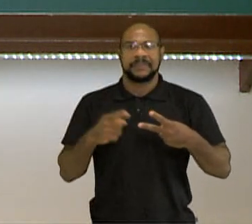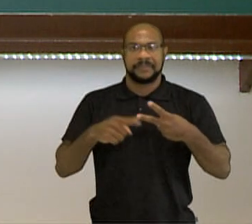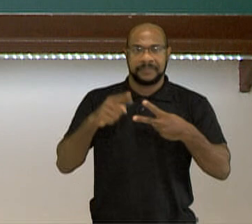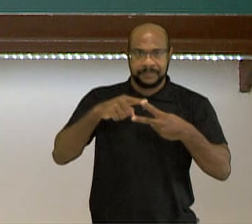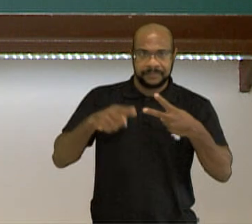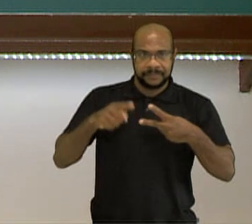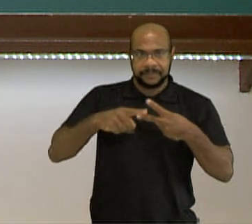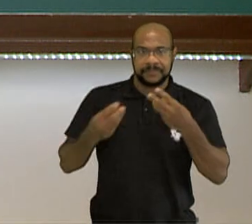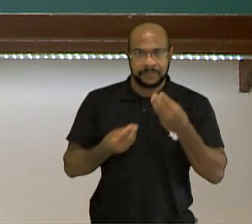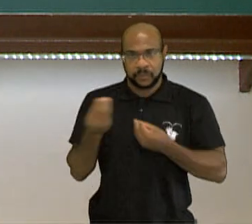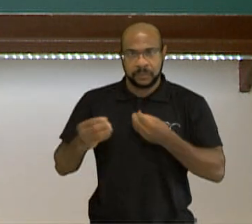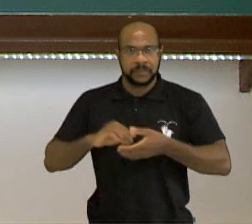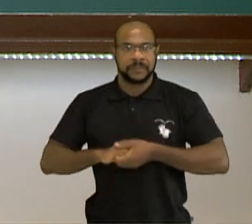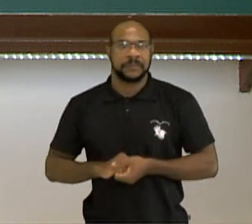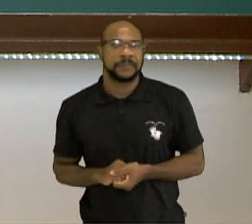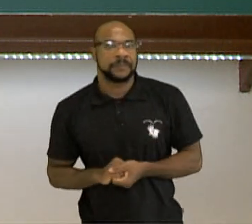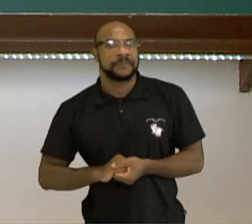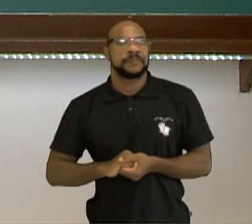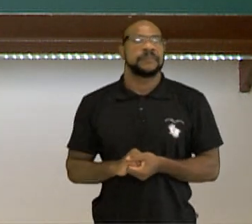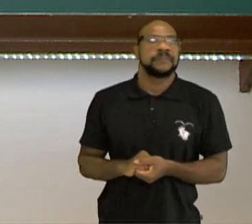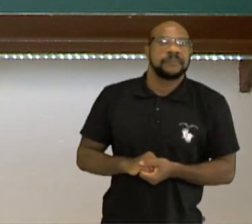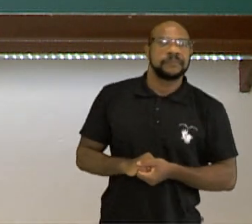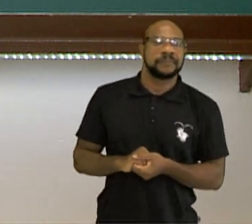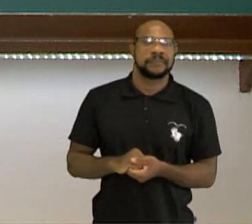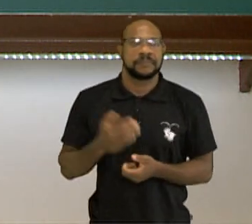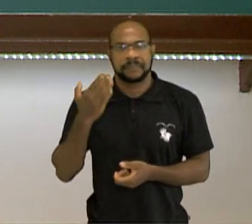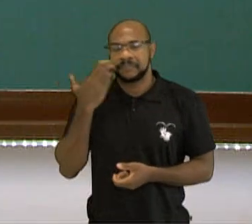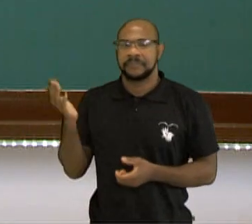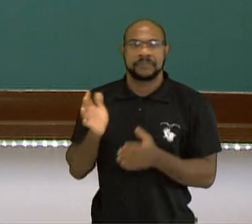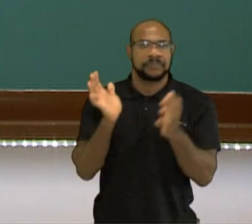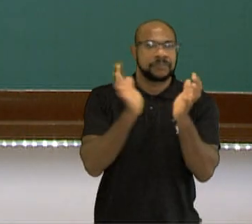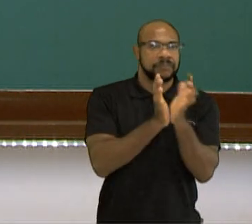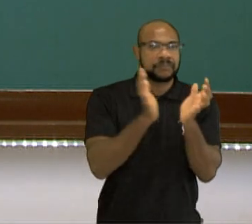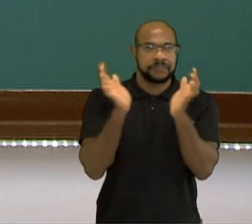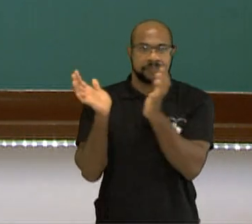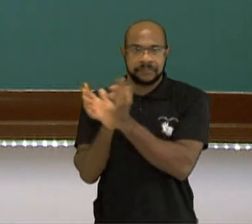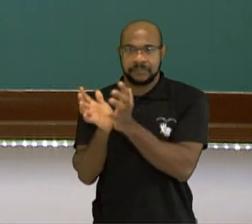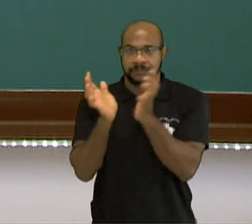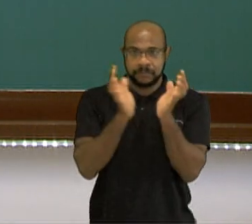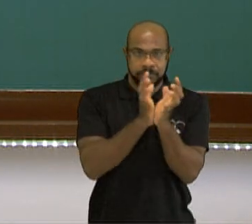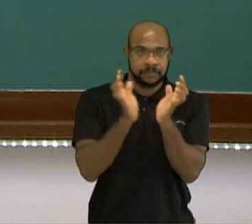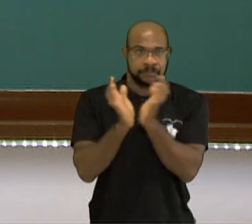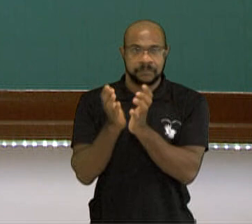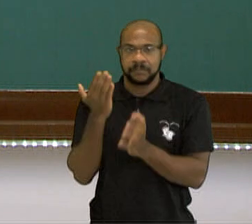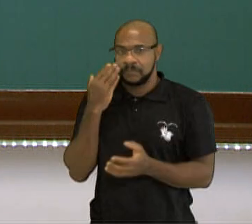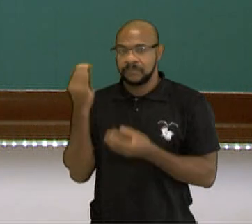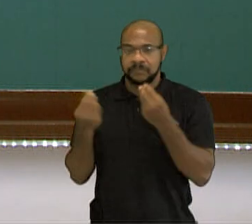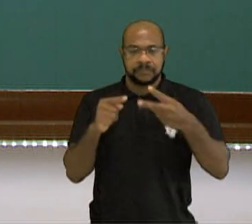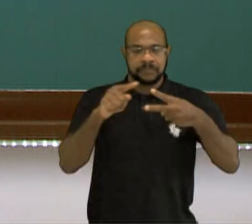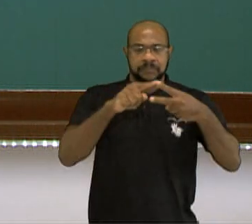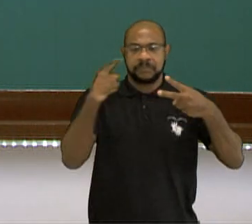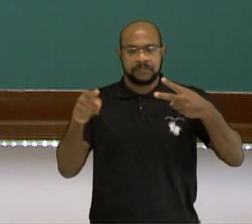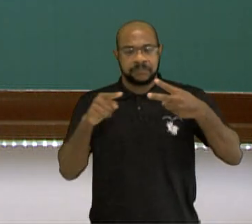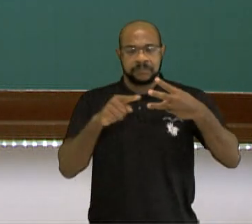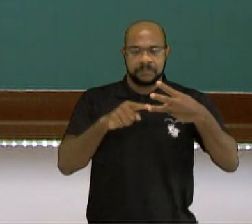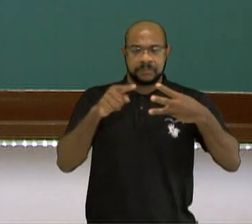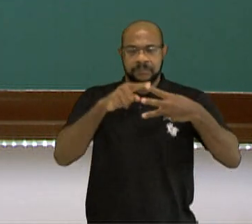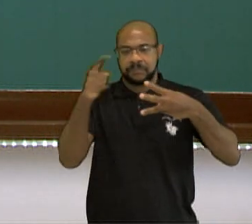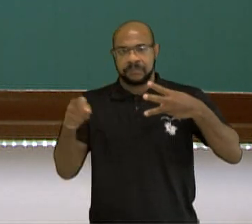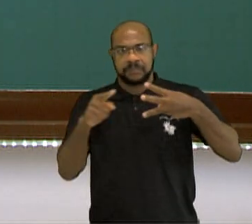juntos! Primeiro você tem o diagrama de flechas, que é para te localizar, né? Te colocar dentro do